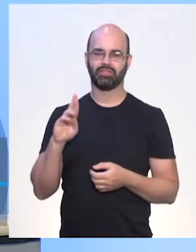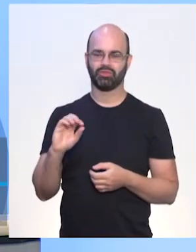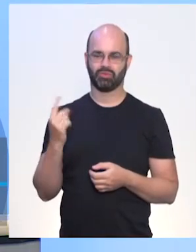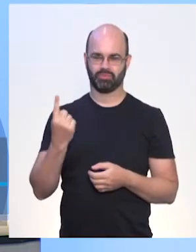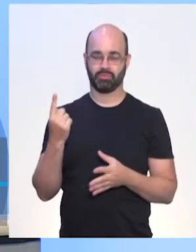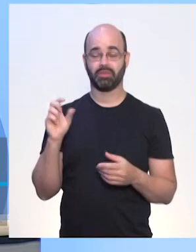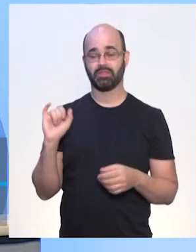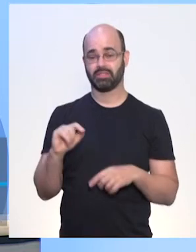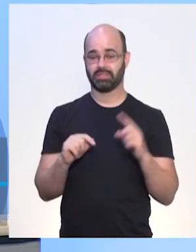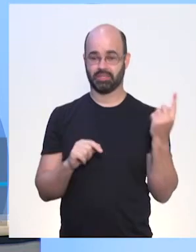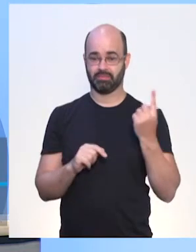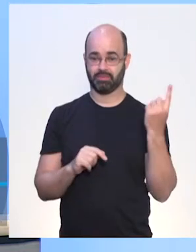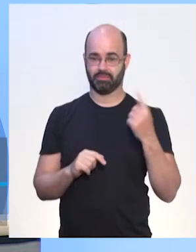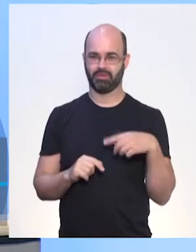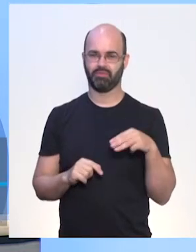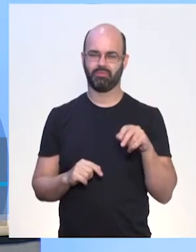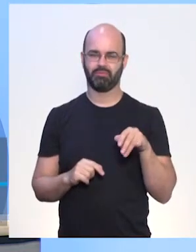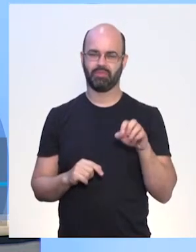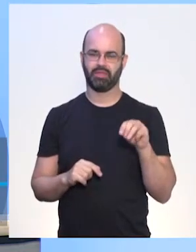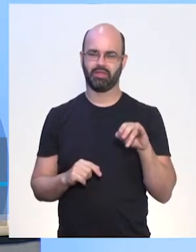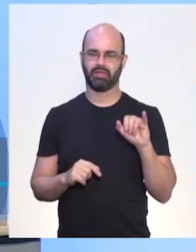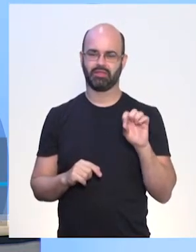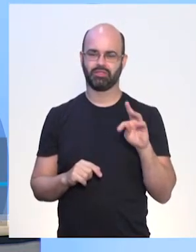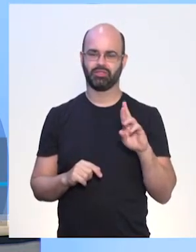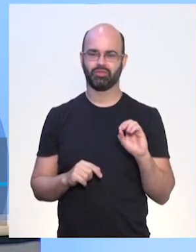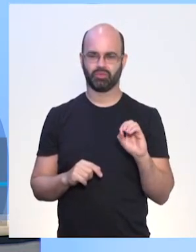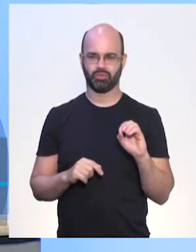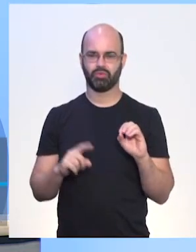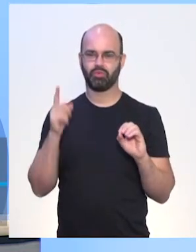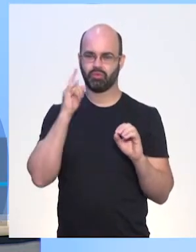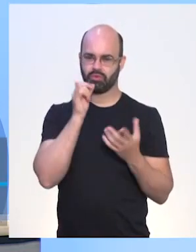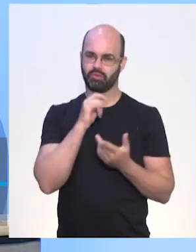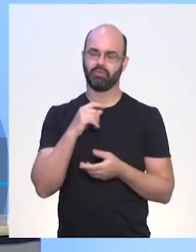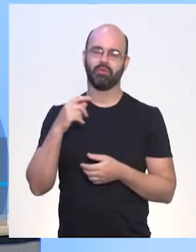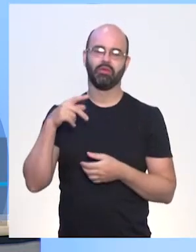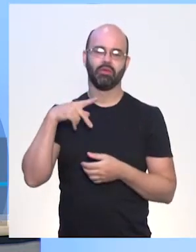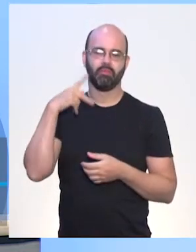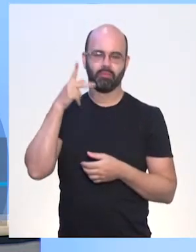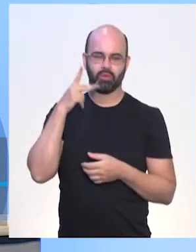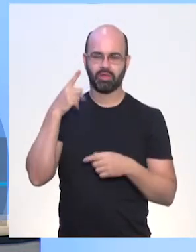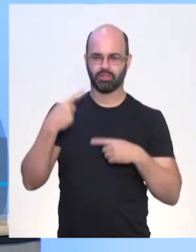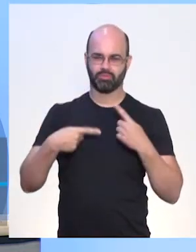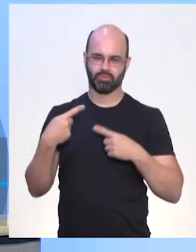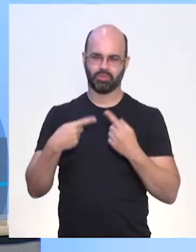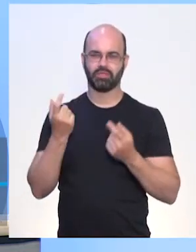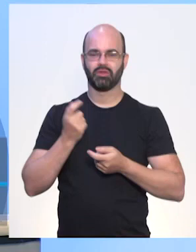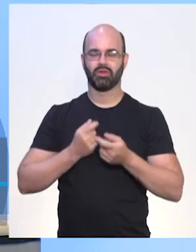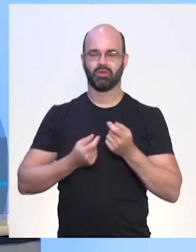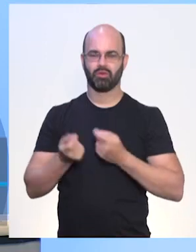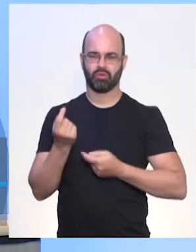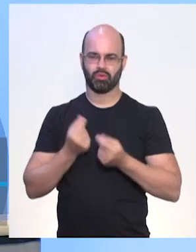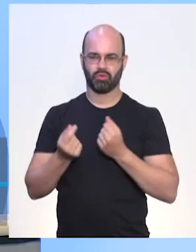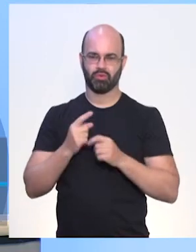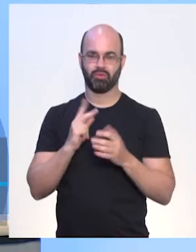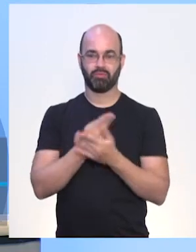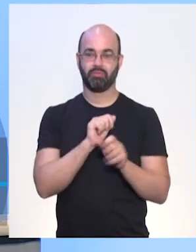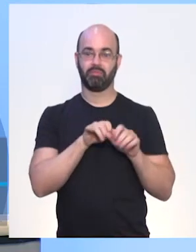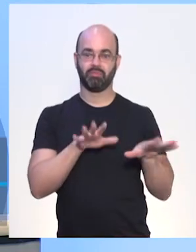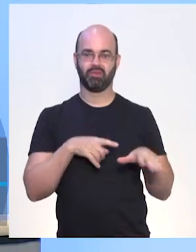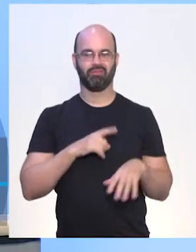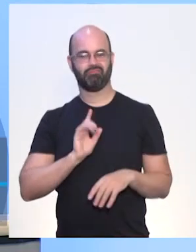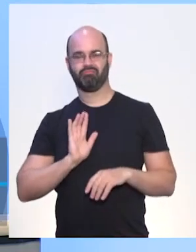mãos do primeiro-ministro do país resolver questões políticas e econômicas e ele renunciou por conta dessa explosão